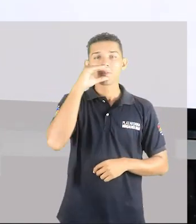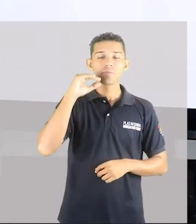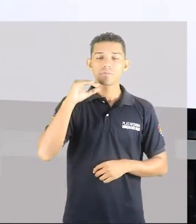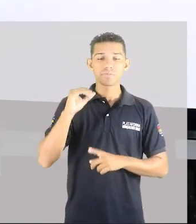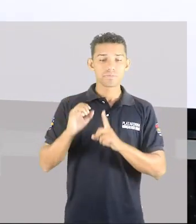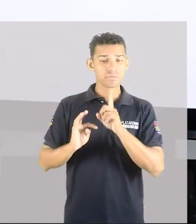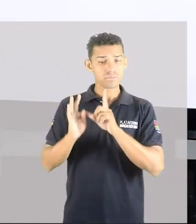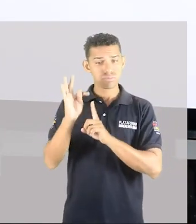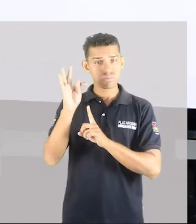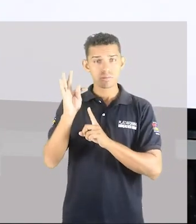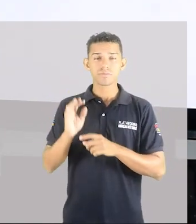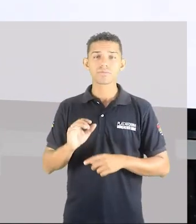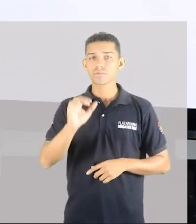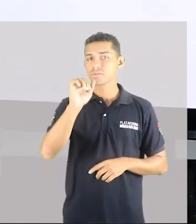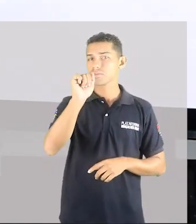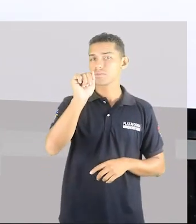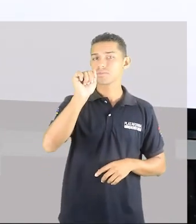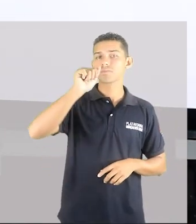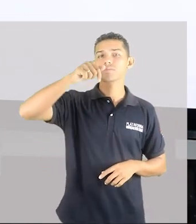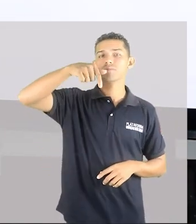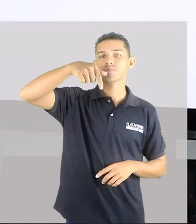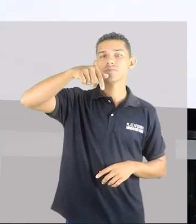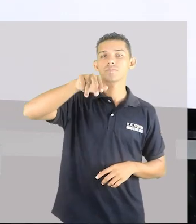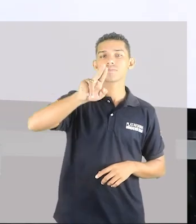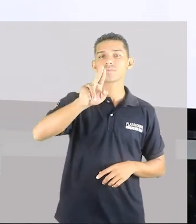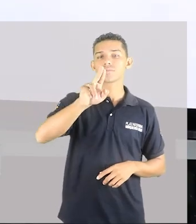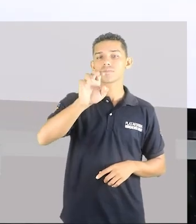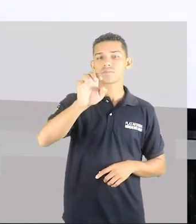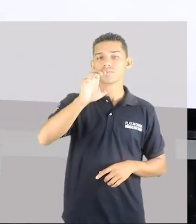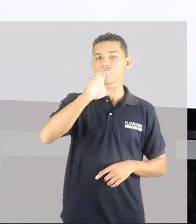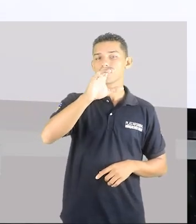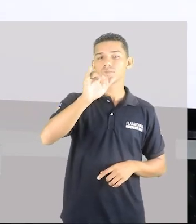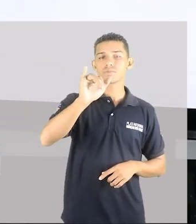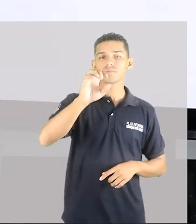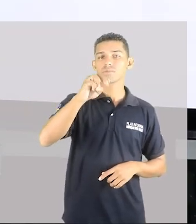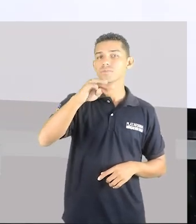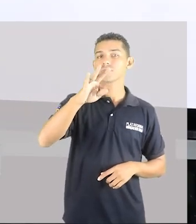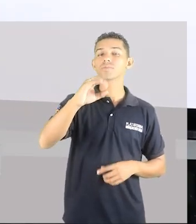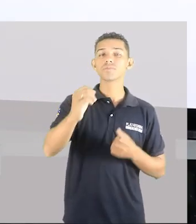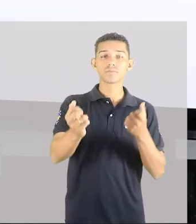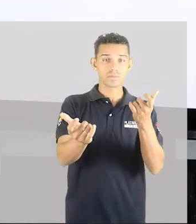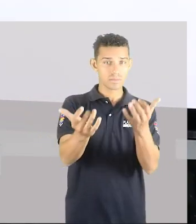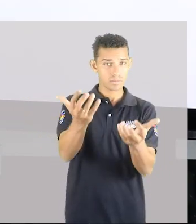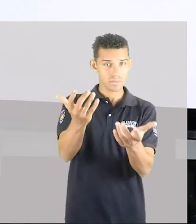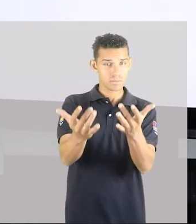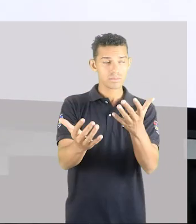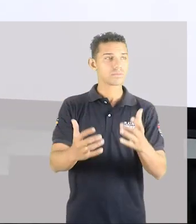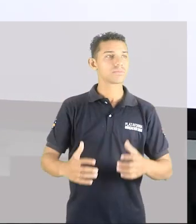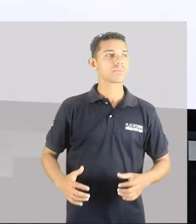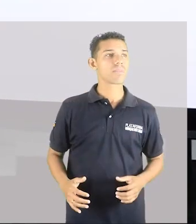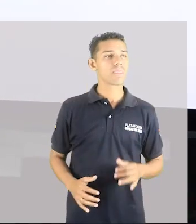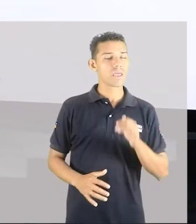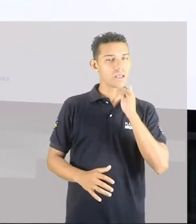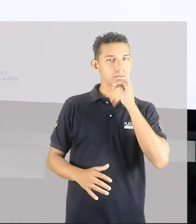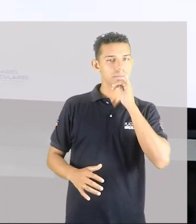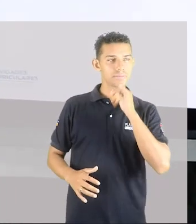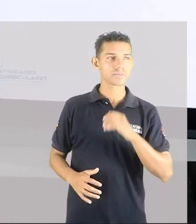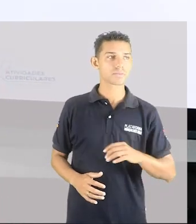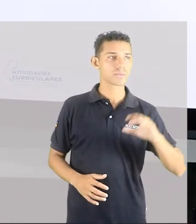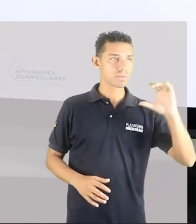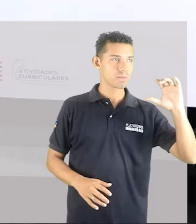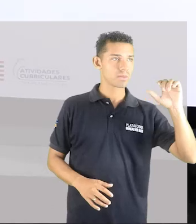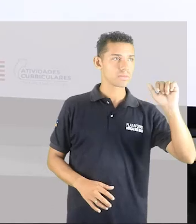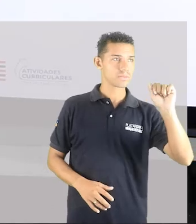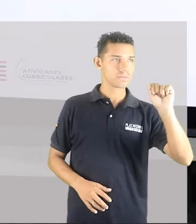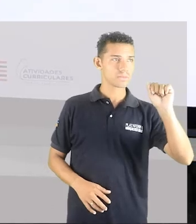isso aqui é o carbonato de cálcio. Sabe o que acontece se, por exemplo, você chega bem aqui e faz